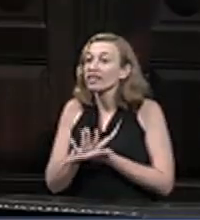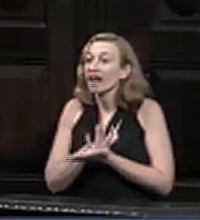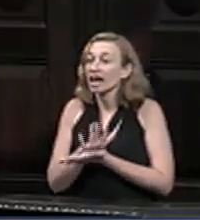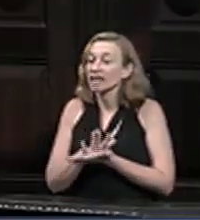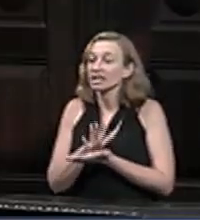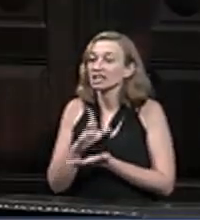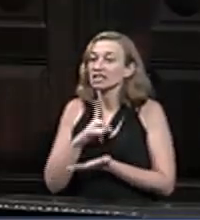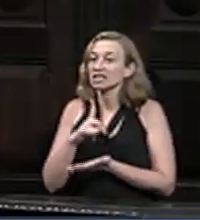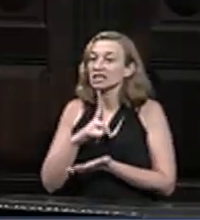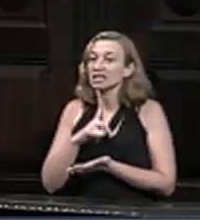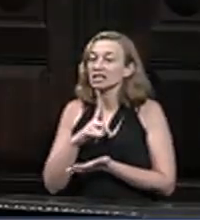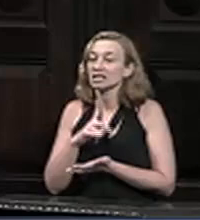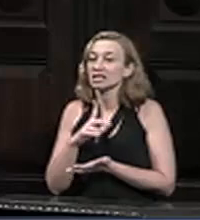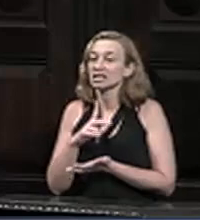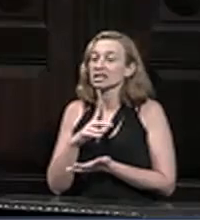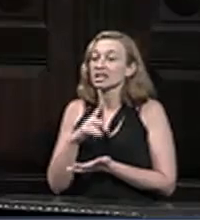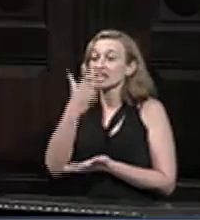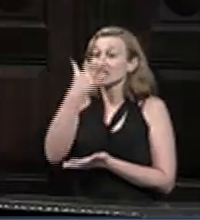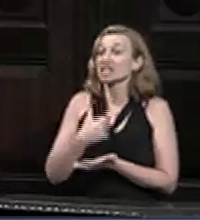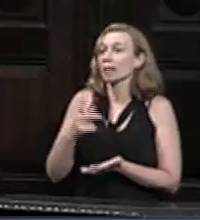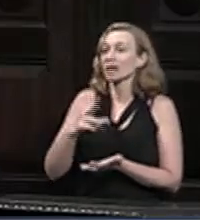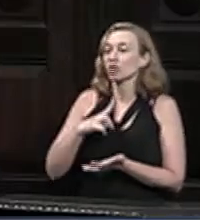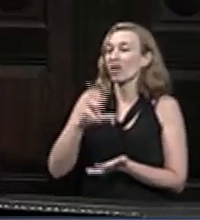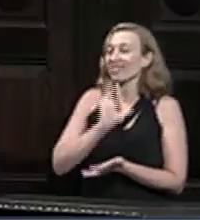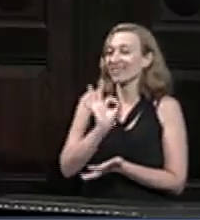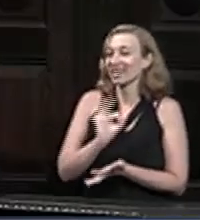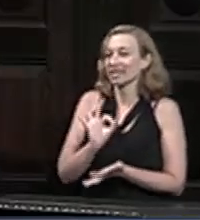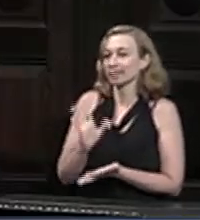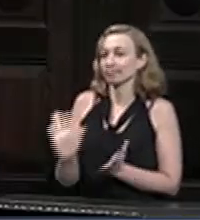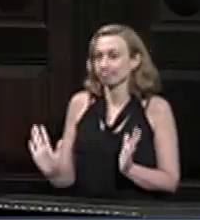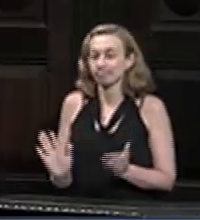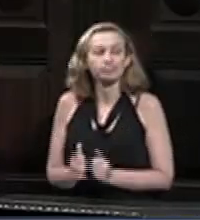privada. O saneamento básico